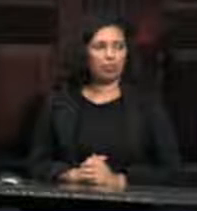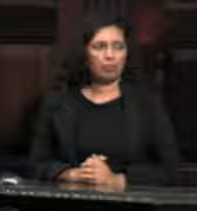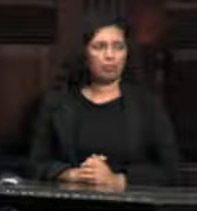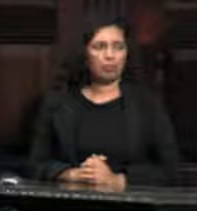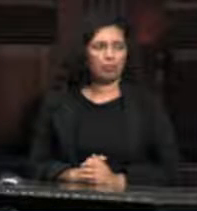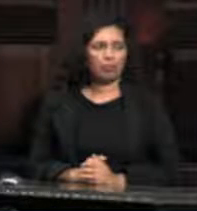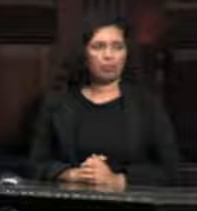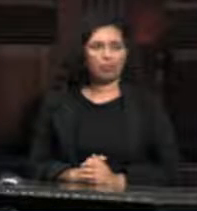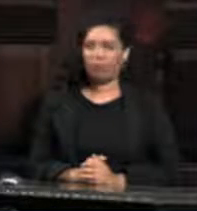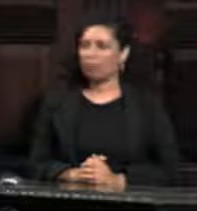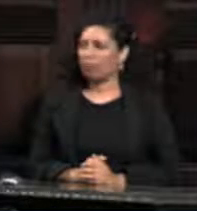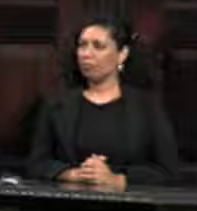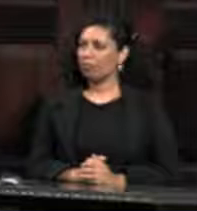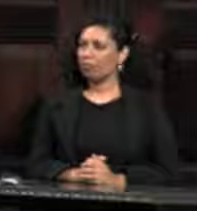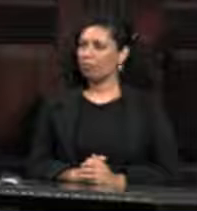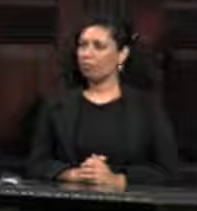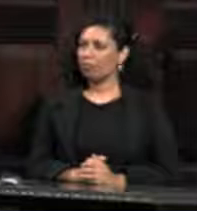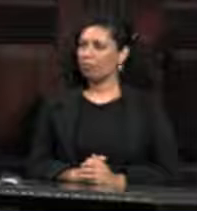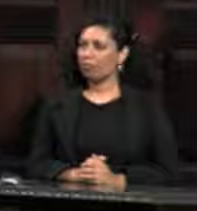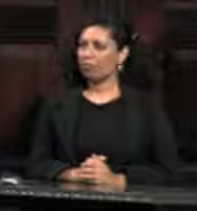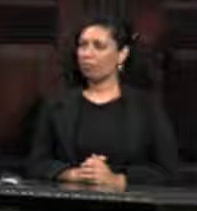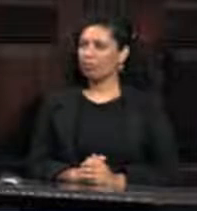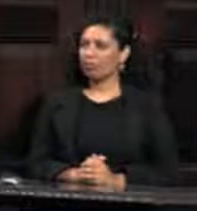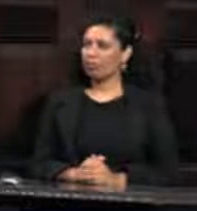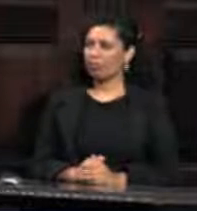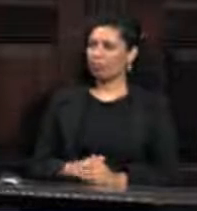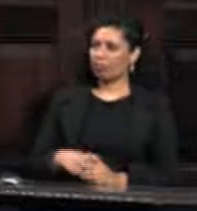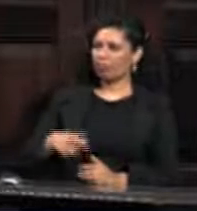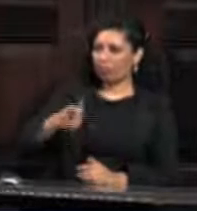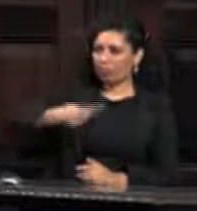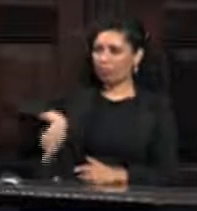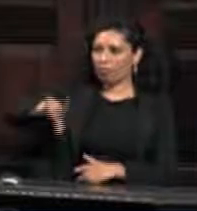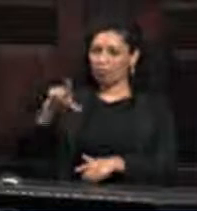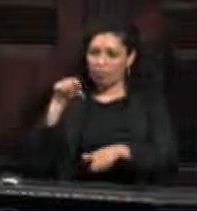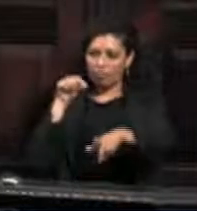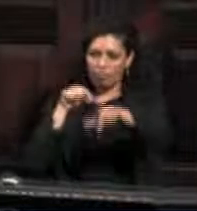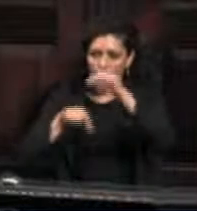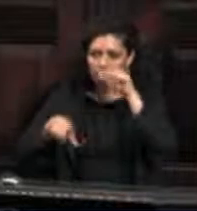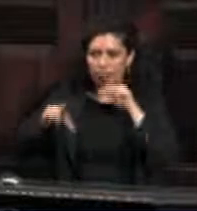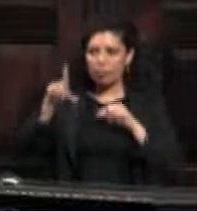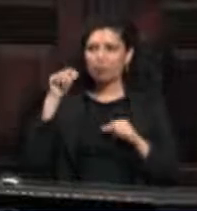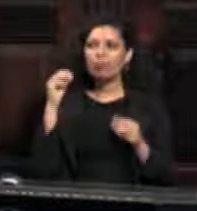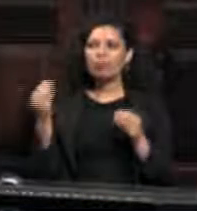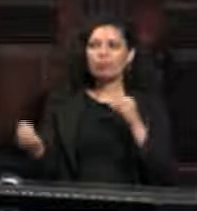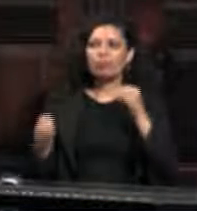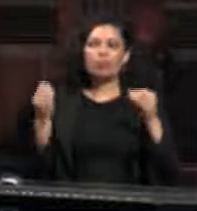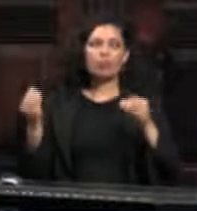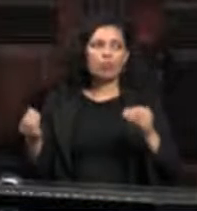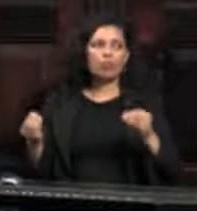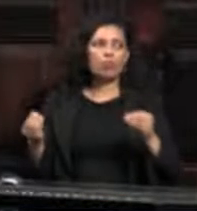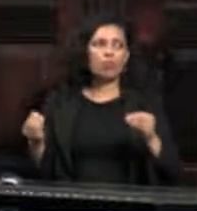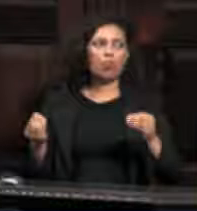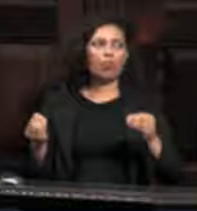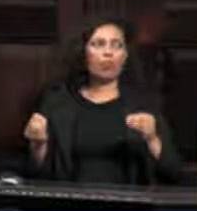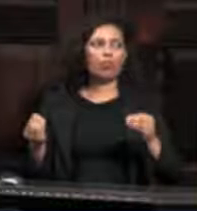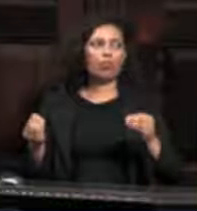que o mandato, as nossas escolhas estavam corretas.